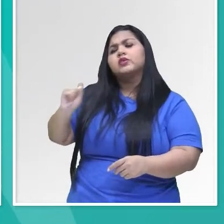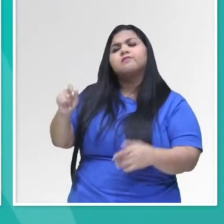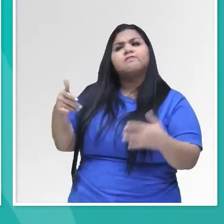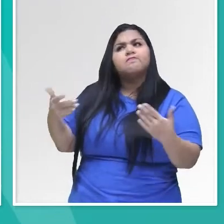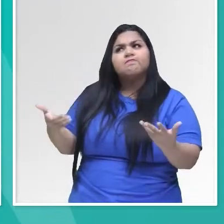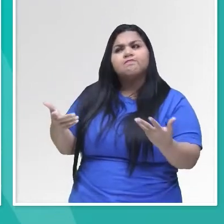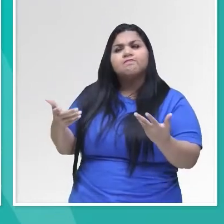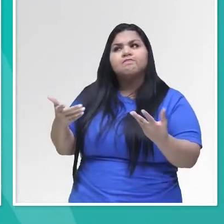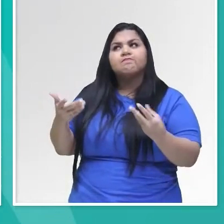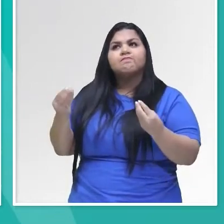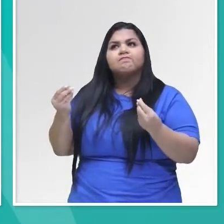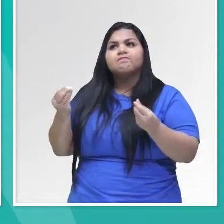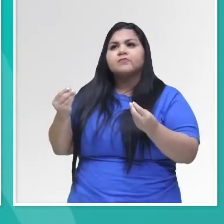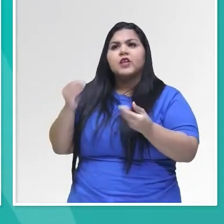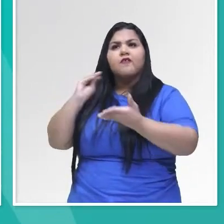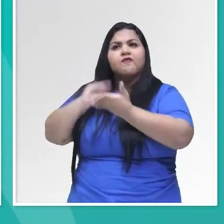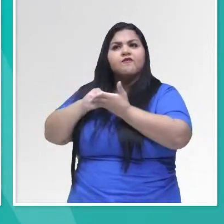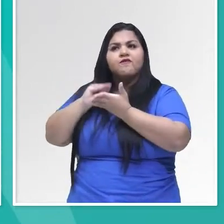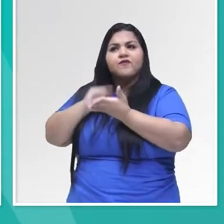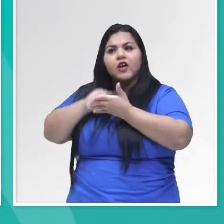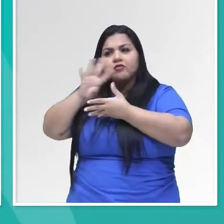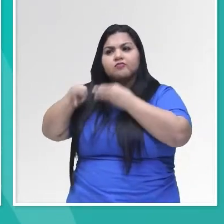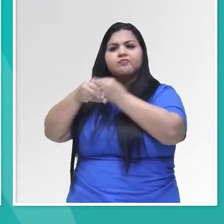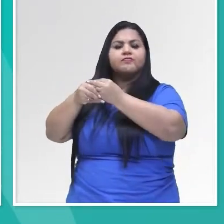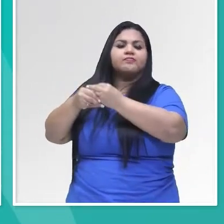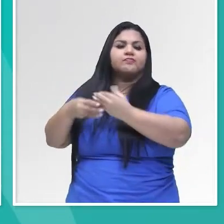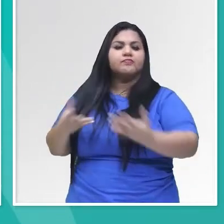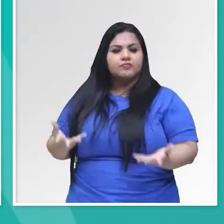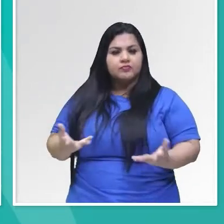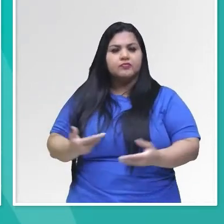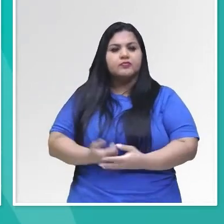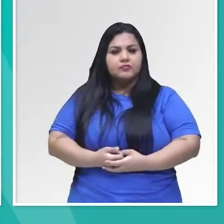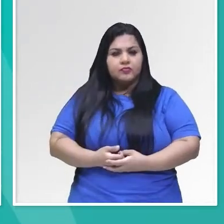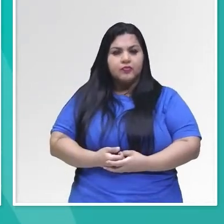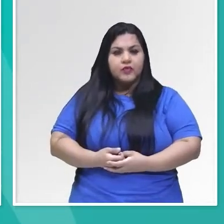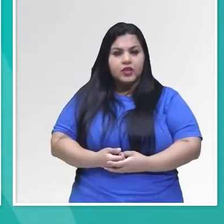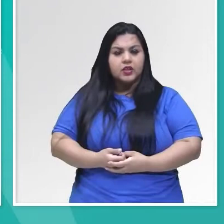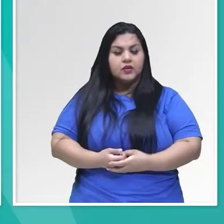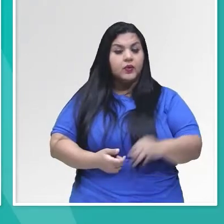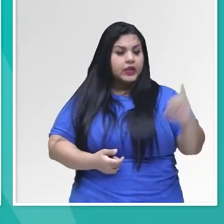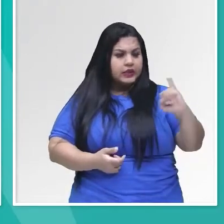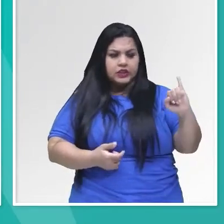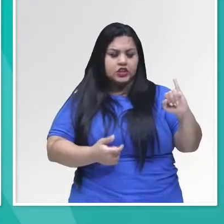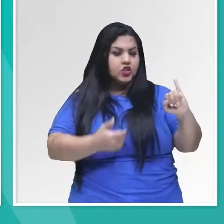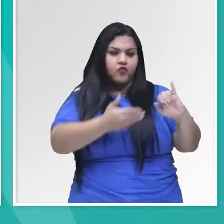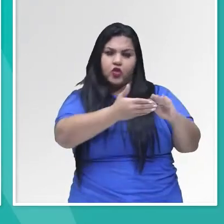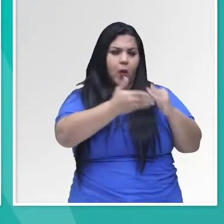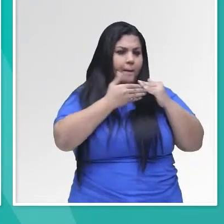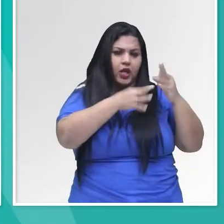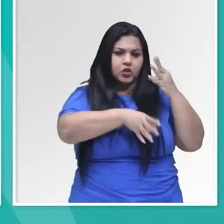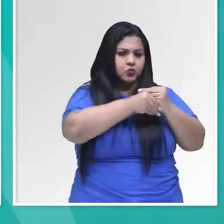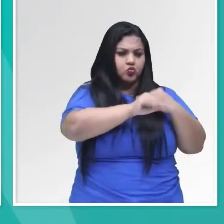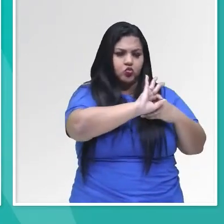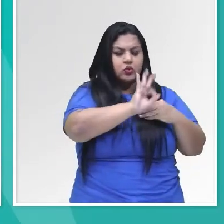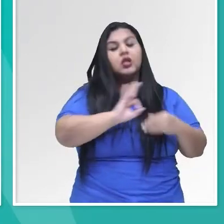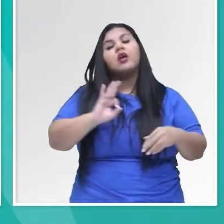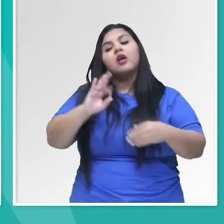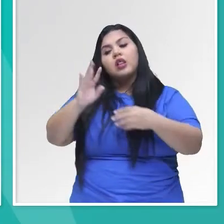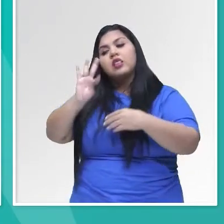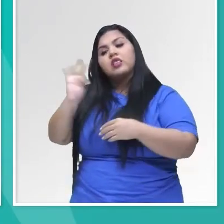foi? Por isso que é chamado de verbo transitivo. Intransitivo ele não pede complemento. Agora falando de